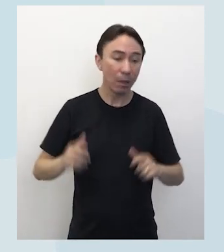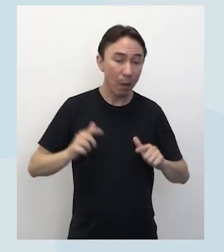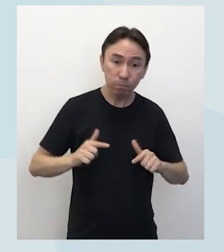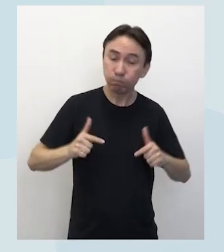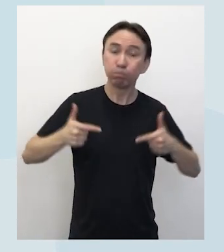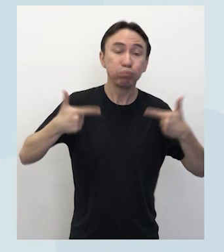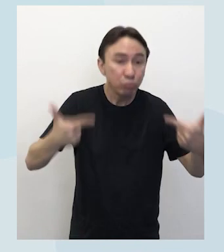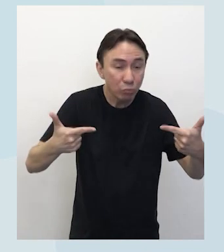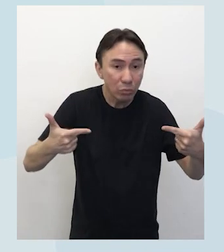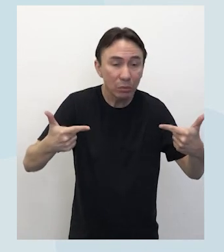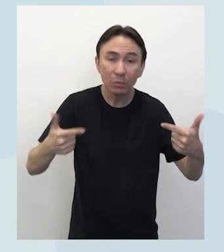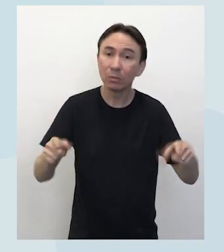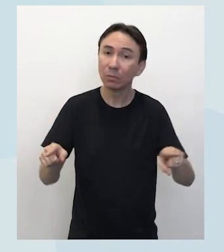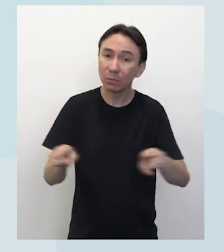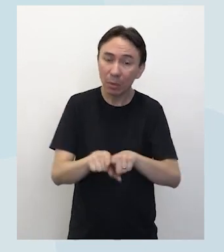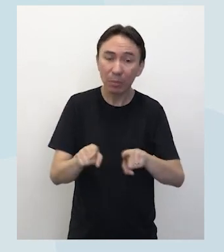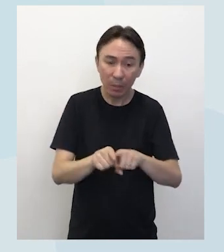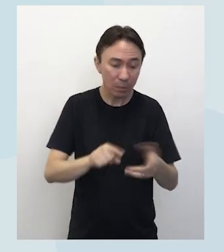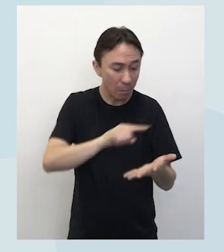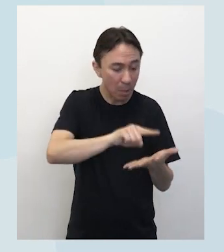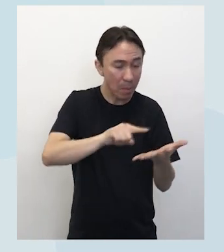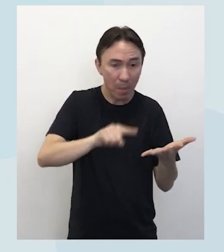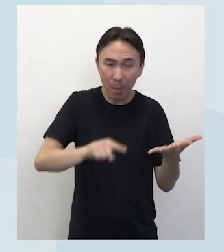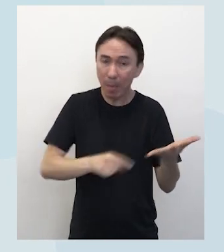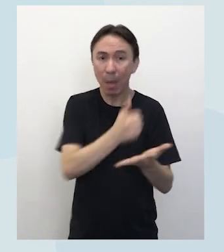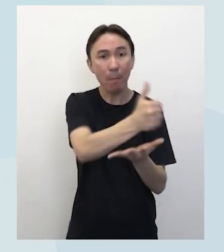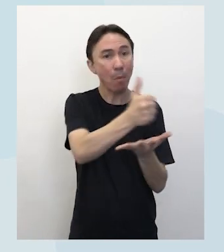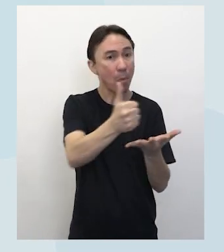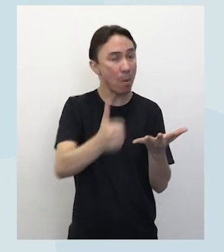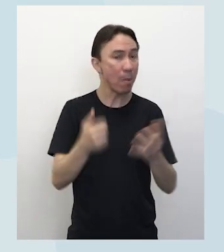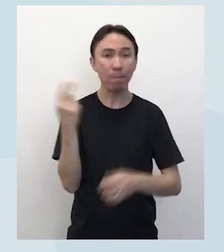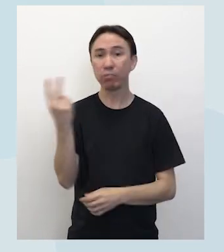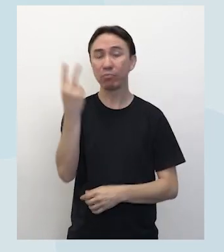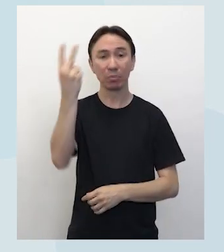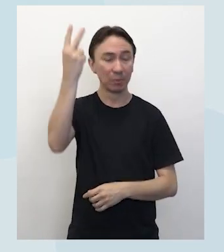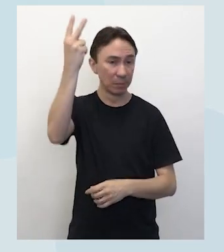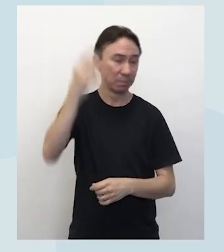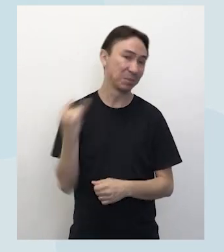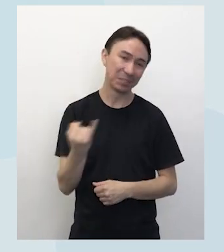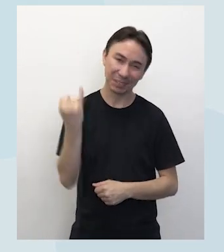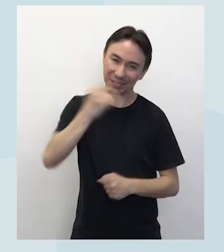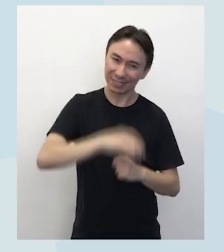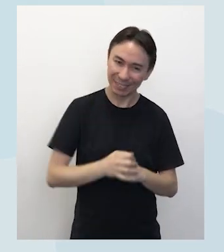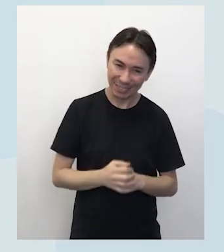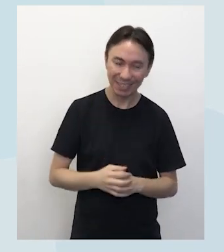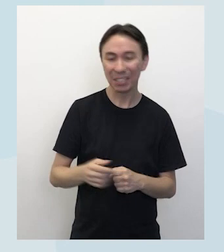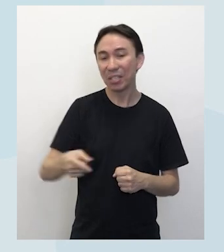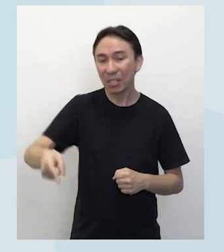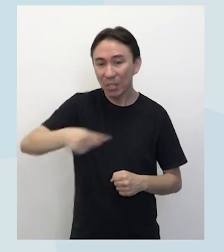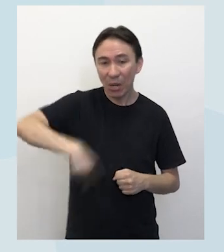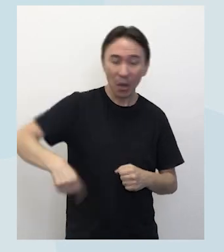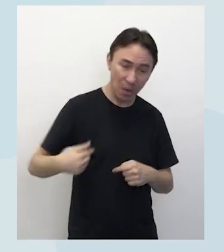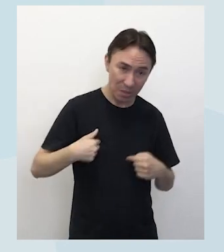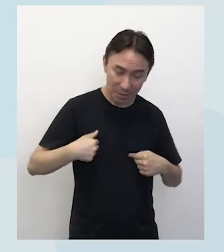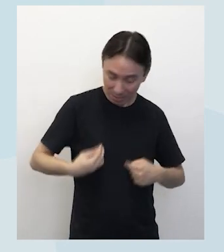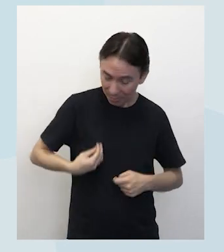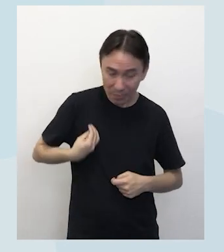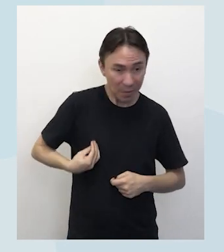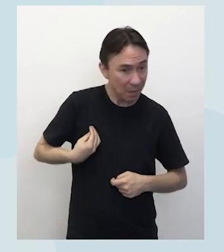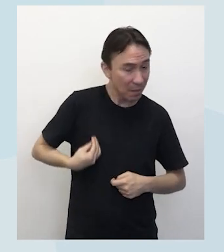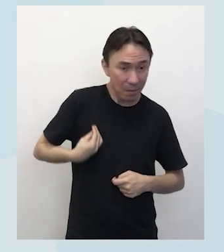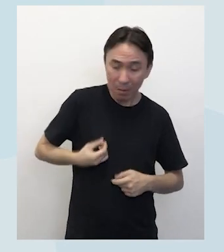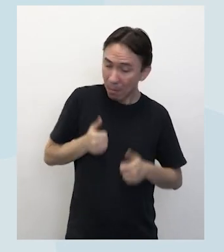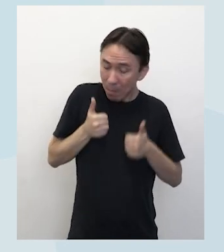e valores, para que a gente consiga, então, poder viver melhor com a gente mesmo e conviver